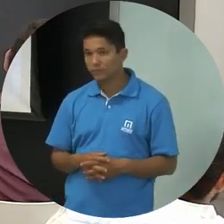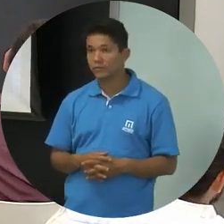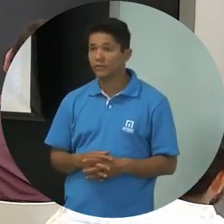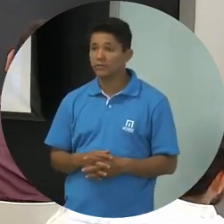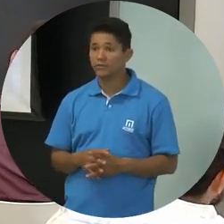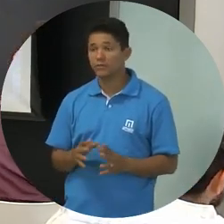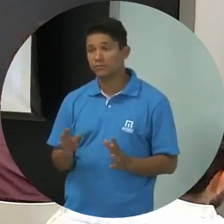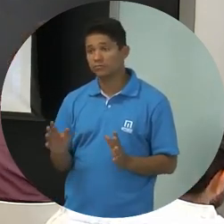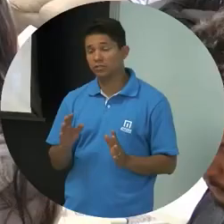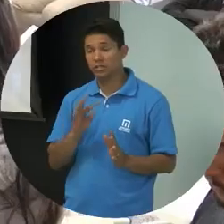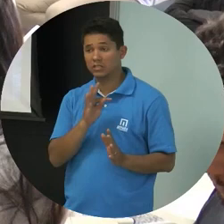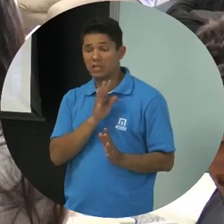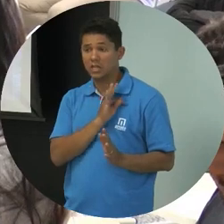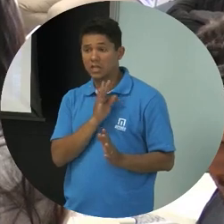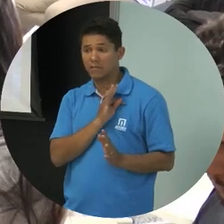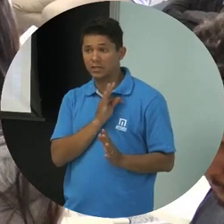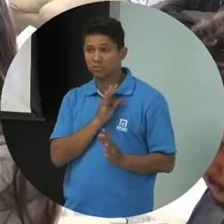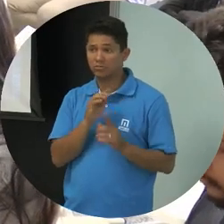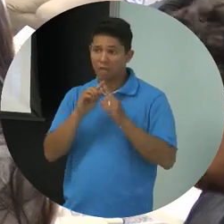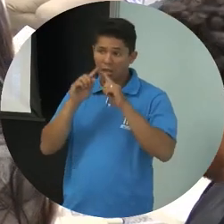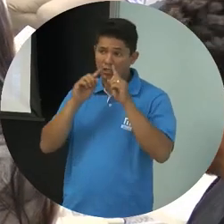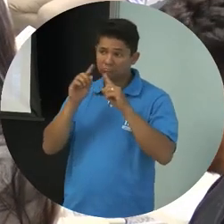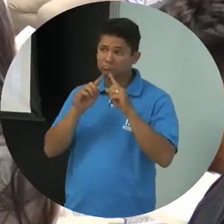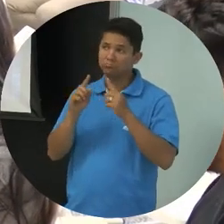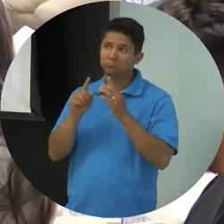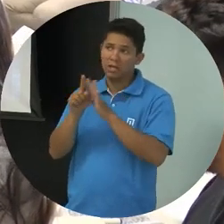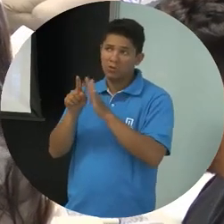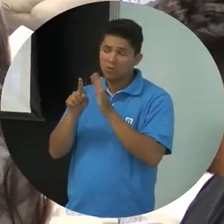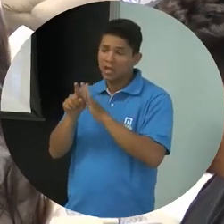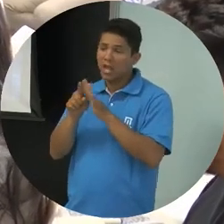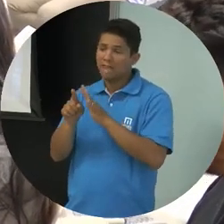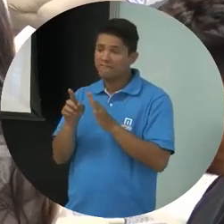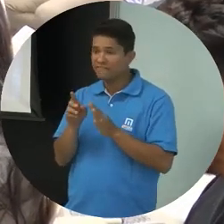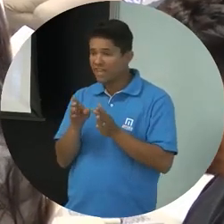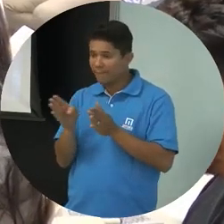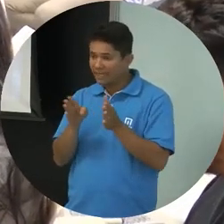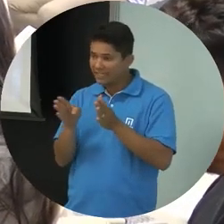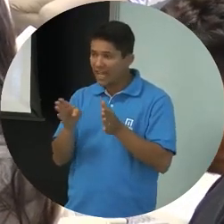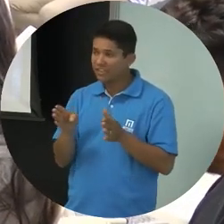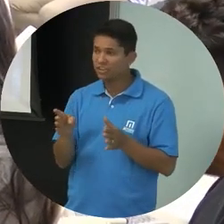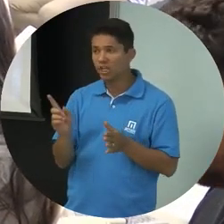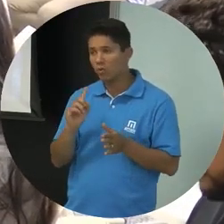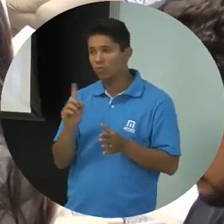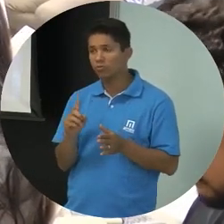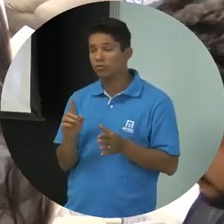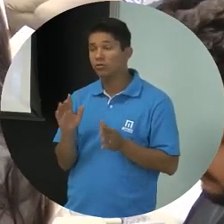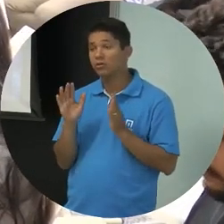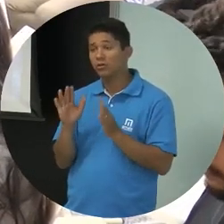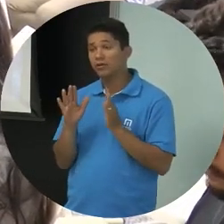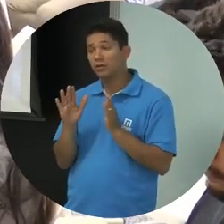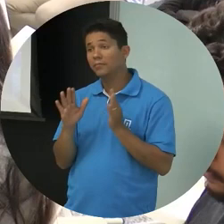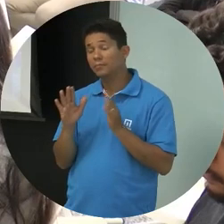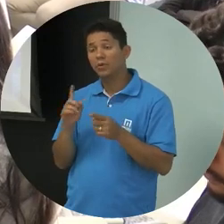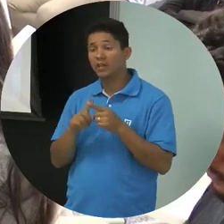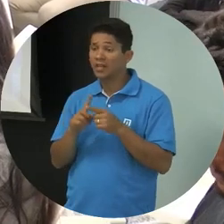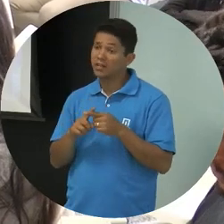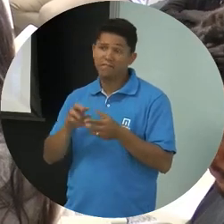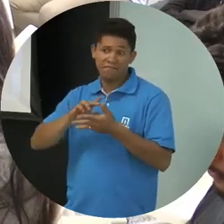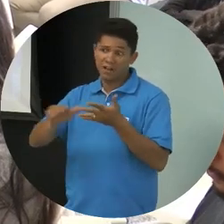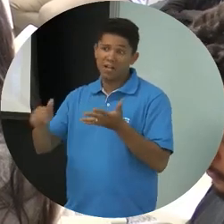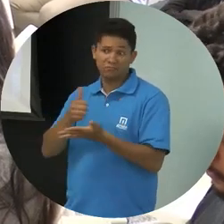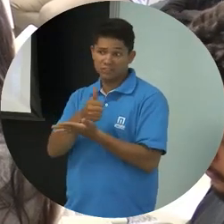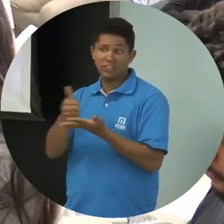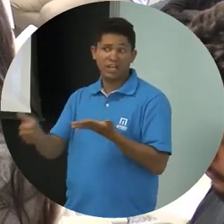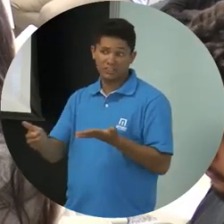Tecnicamente, eu não questiono a viabilidade, não. Eu entendo que até por Você pensa mais economicamente, né? Até por todas as vantagens e qualidades do